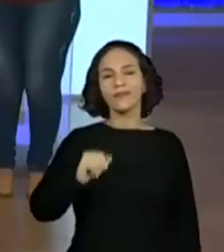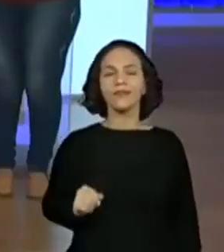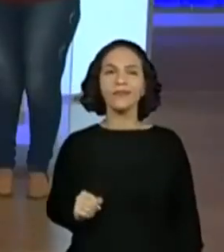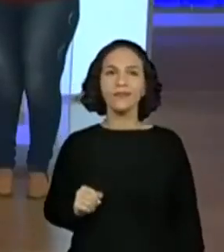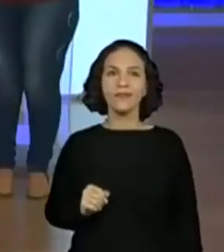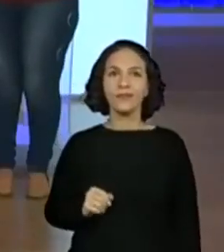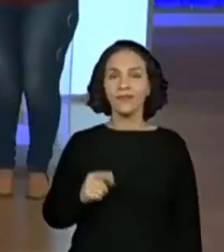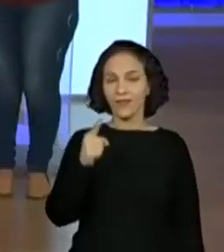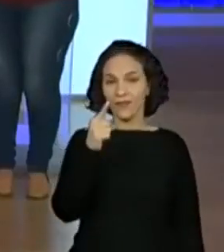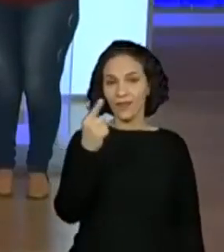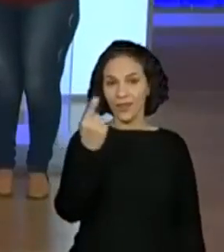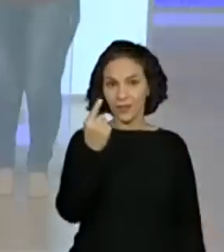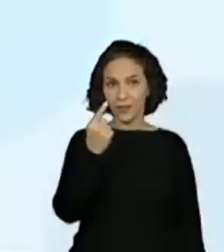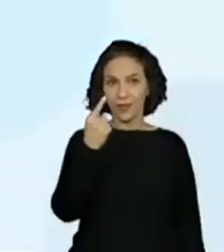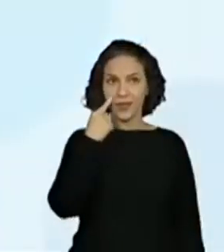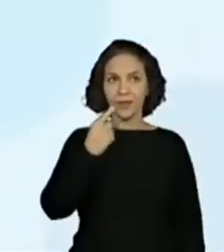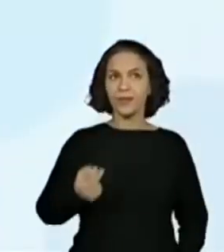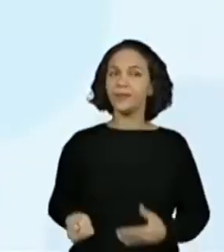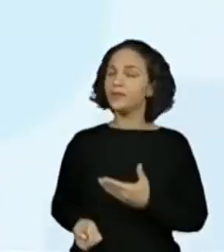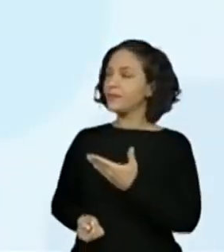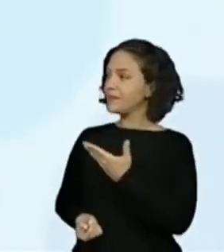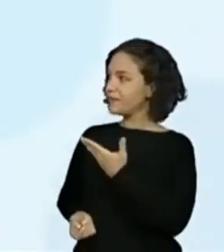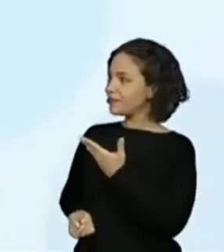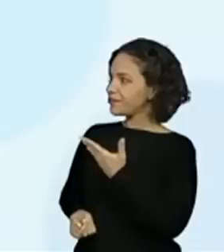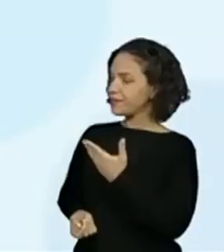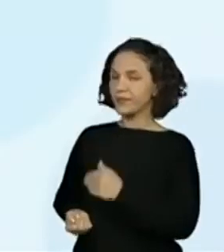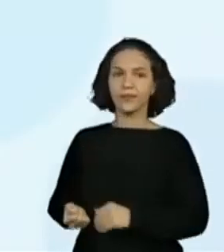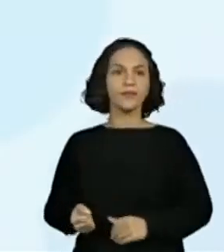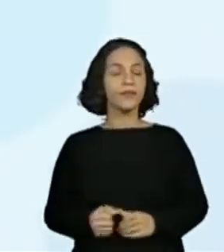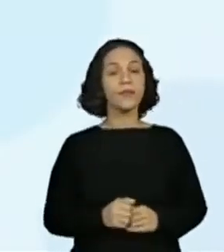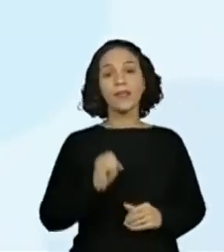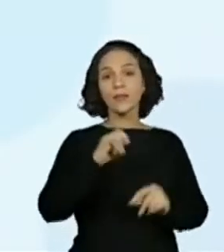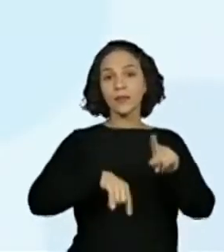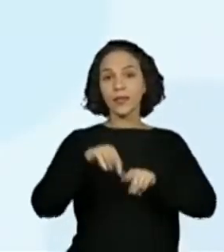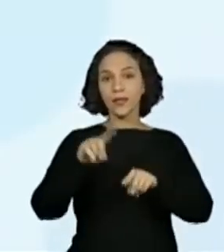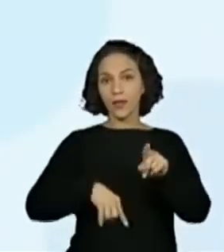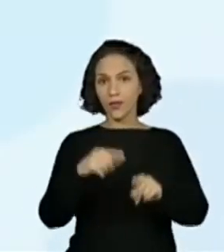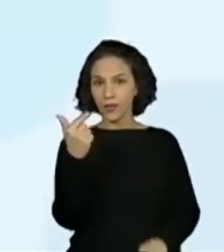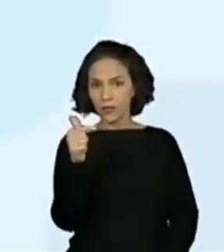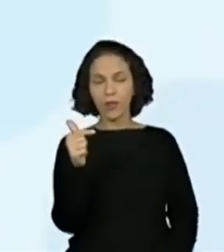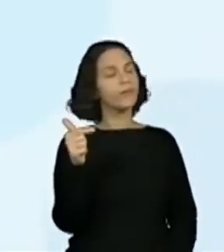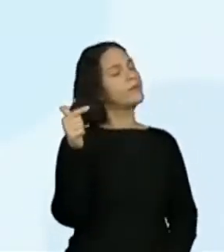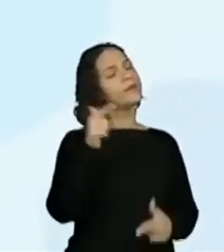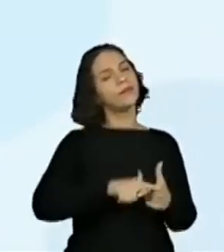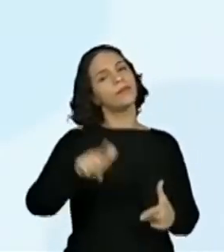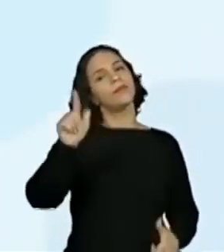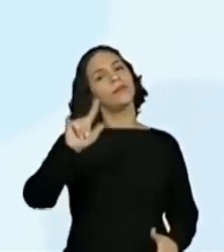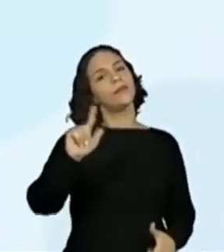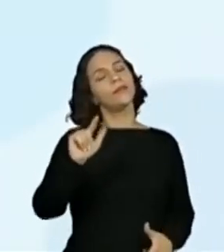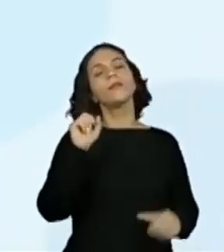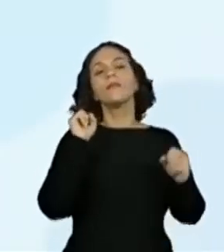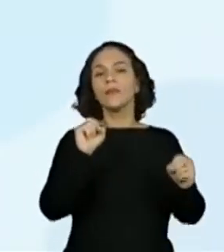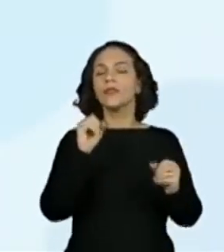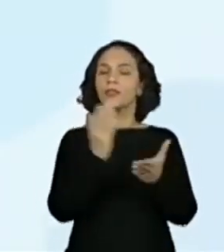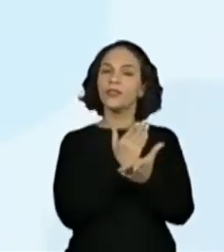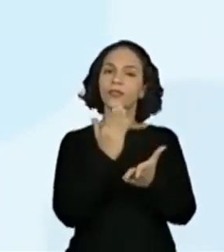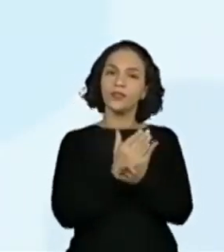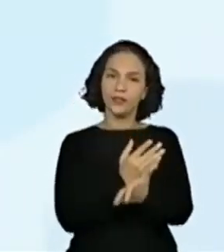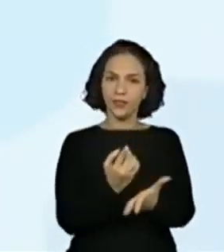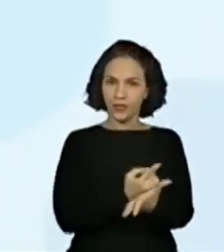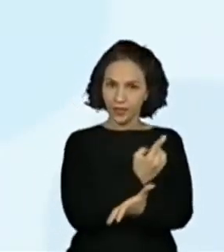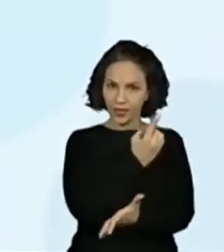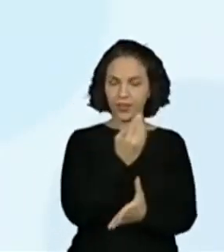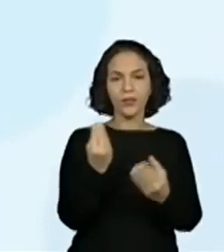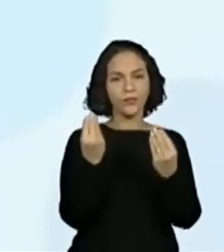escrever nesse quadrinho aqui. Se você não tiver o material, não tem problema. Pode usar o caderno. Escreve o